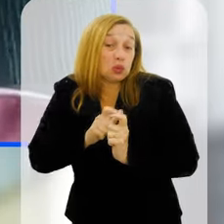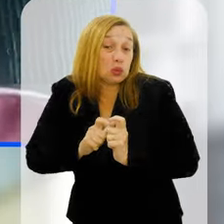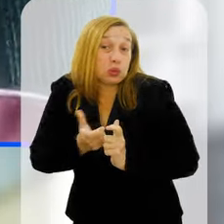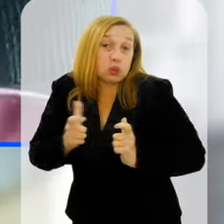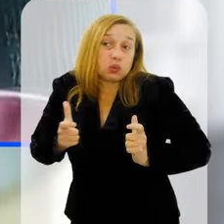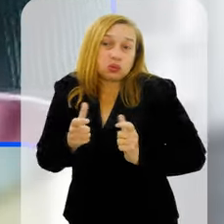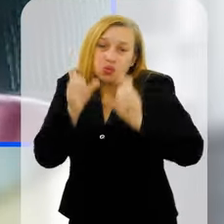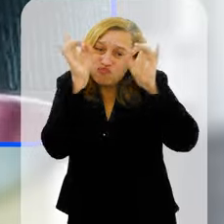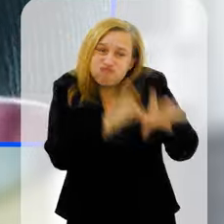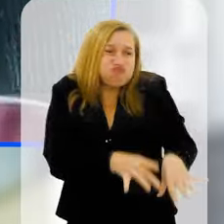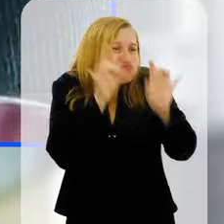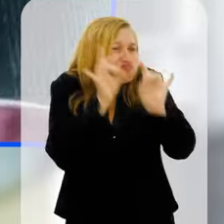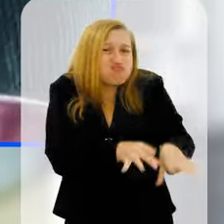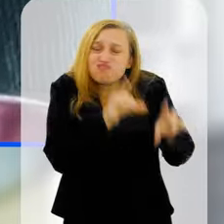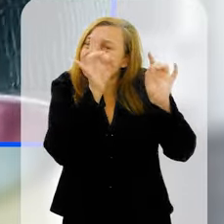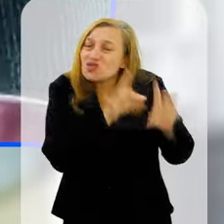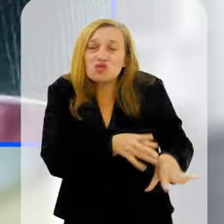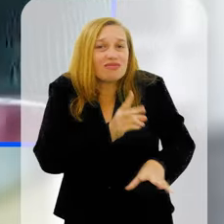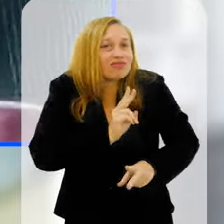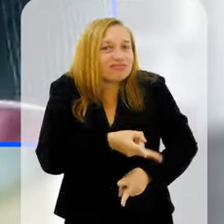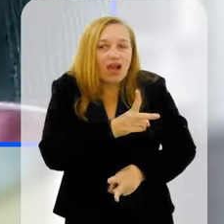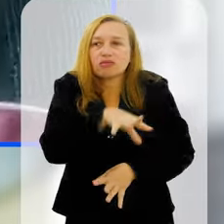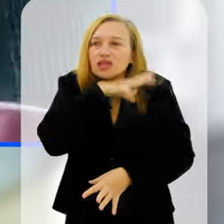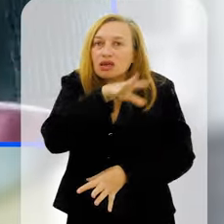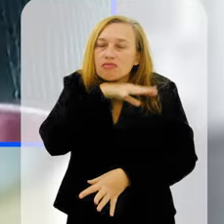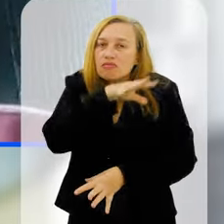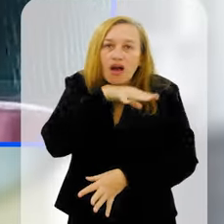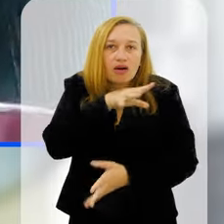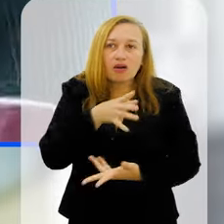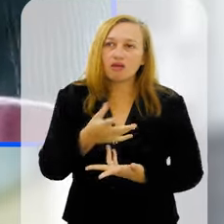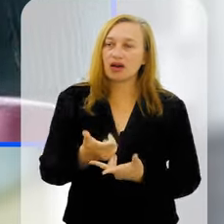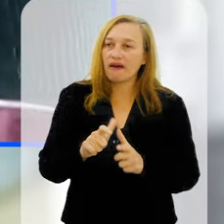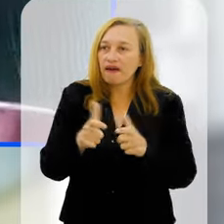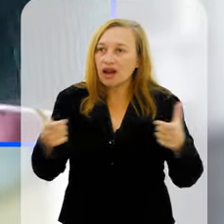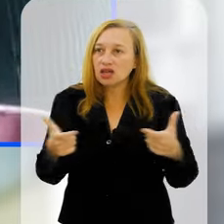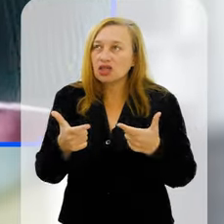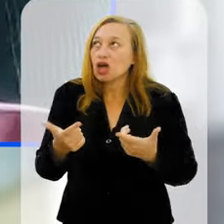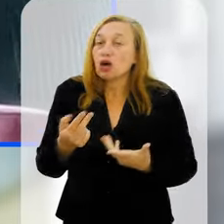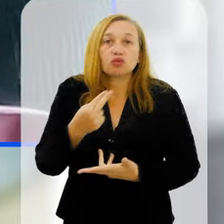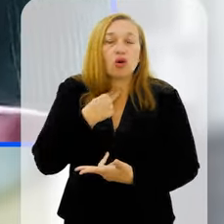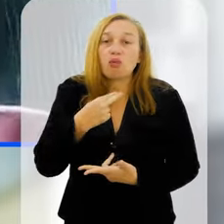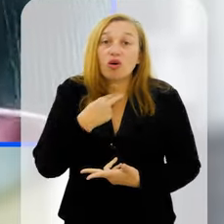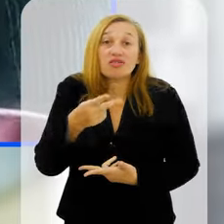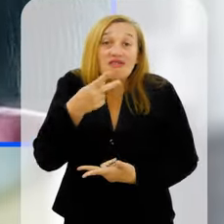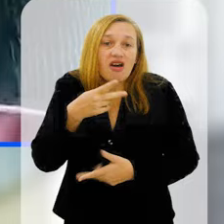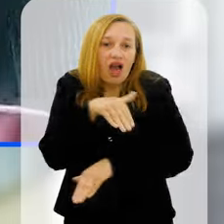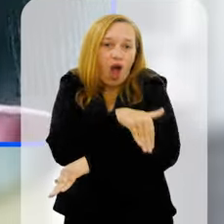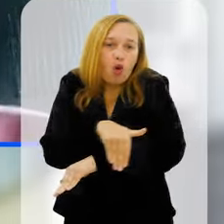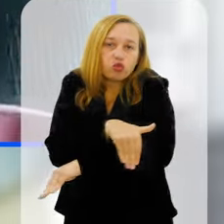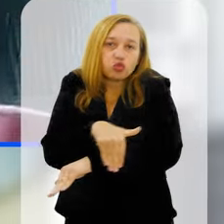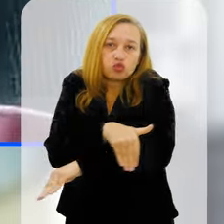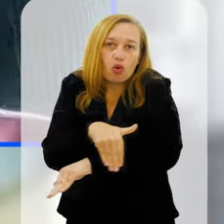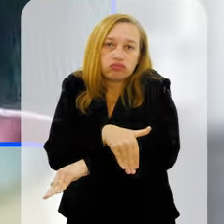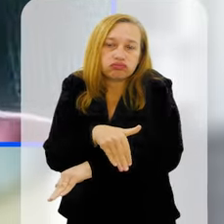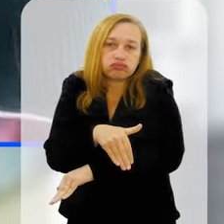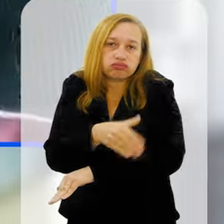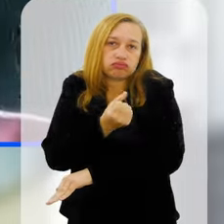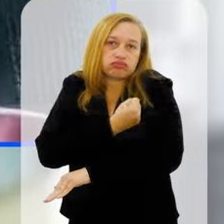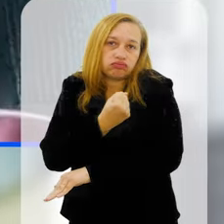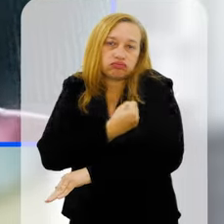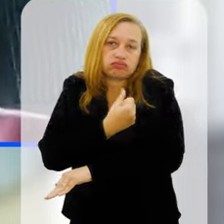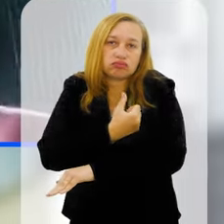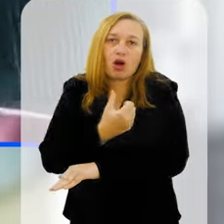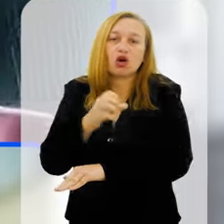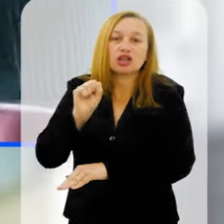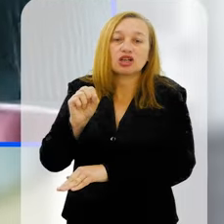O número muito grande de animais abandonam toda hora na porta dessas ONGs. Inclusive, eu costumo nem falar onde elas ficam para evitar isso.